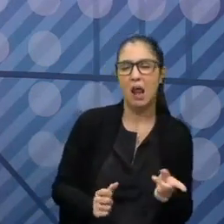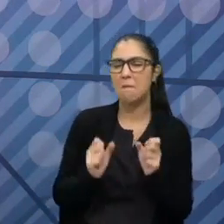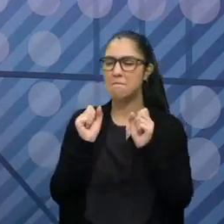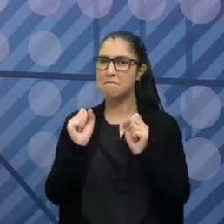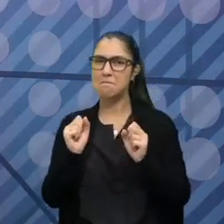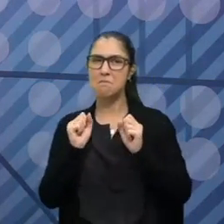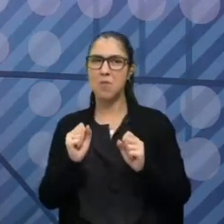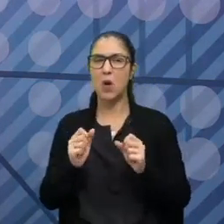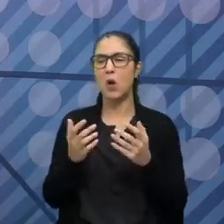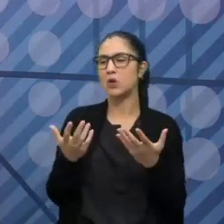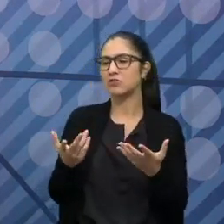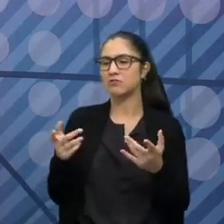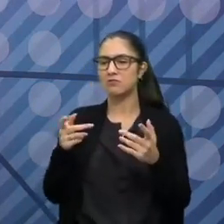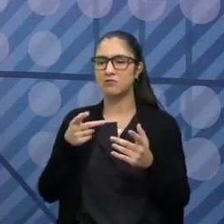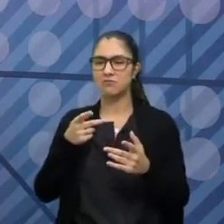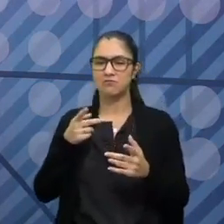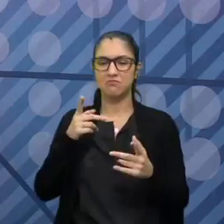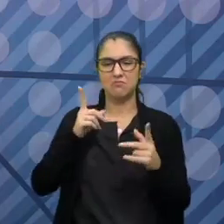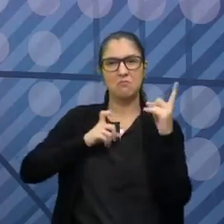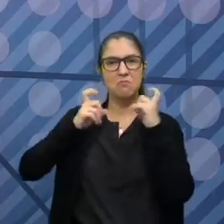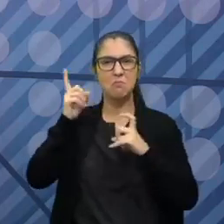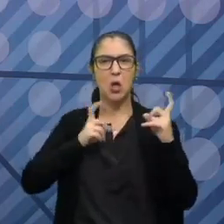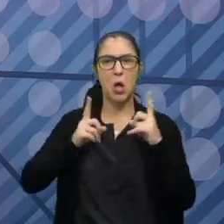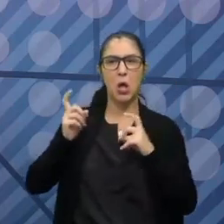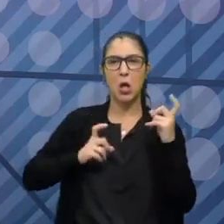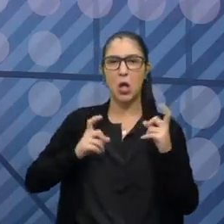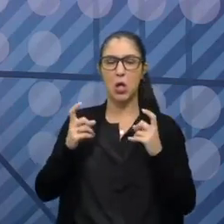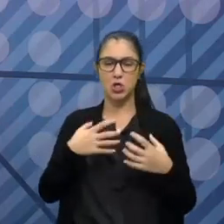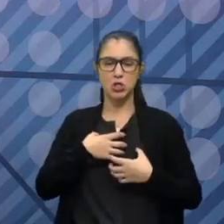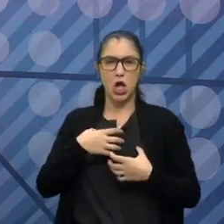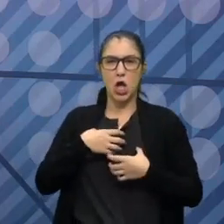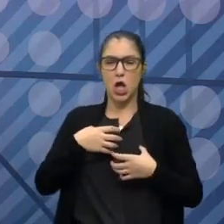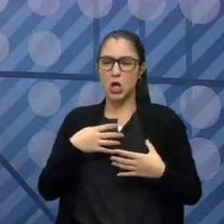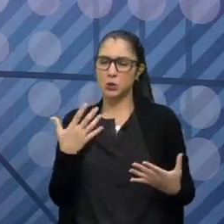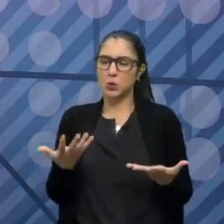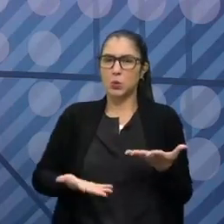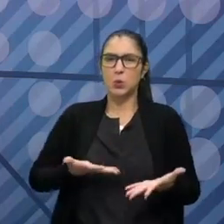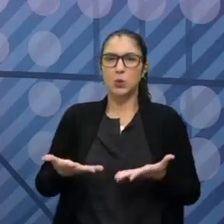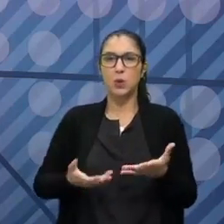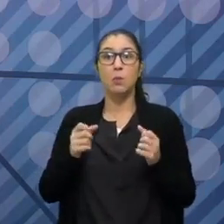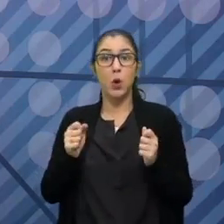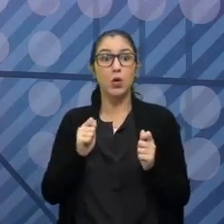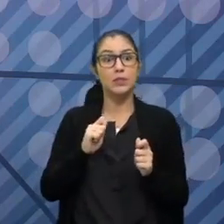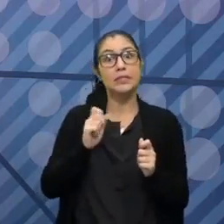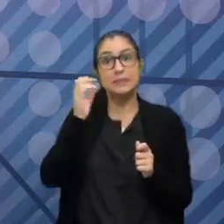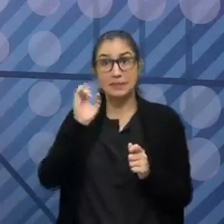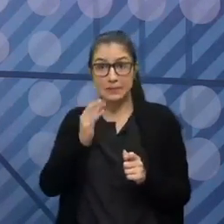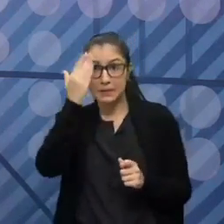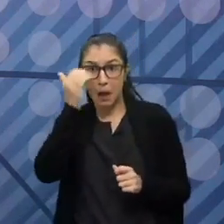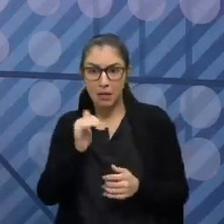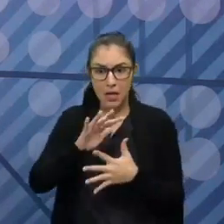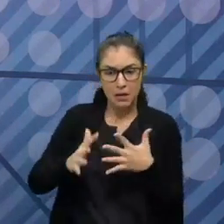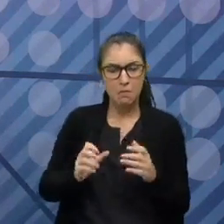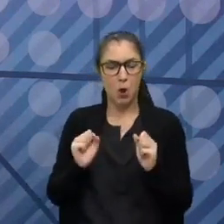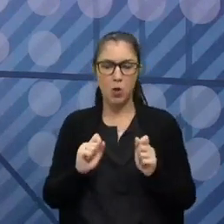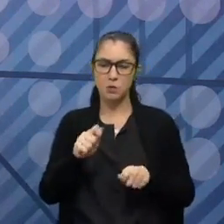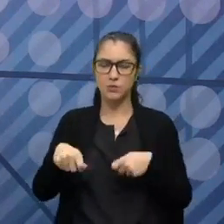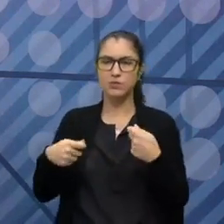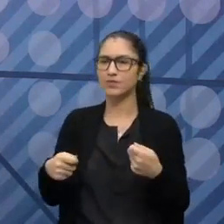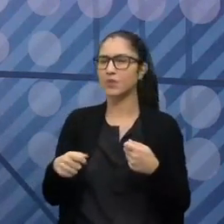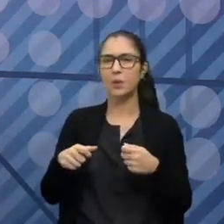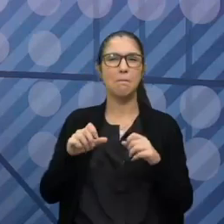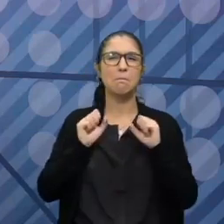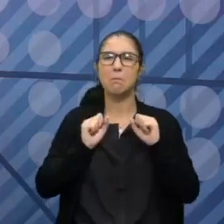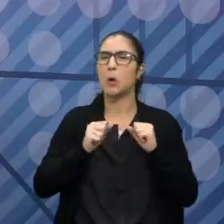pode articular, pode usar mímica, pode usar gesto, usa sinais se souber. Então, vale todas as